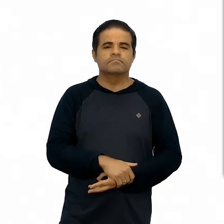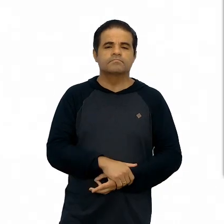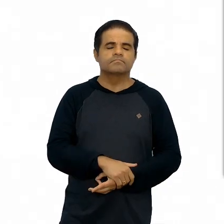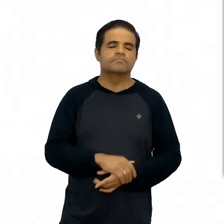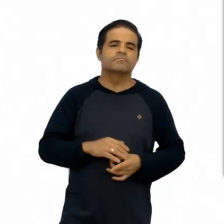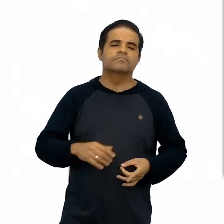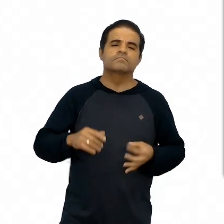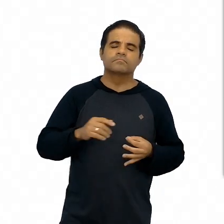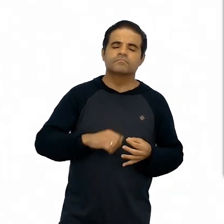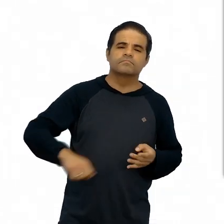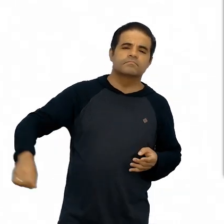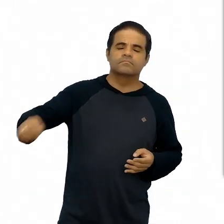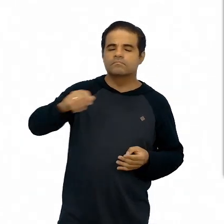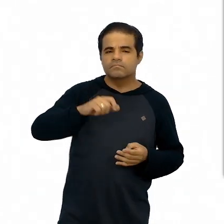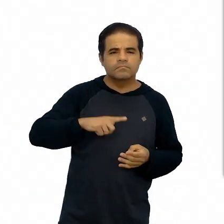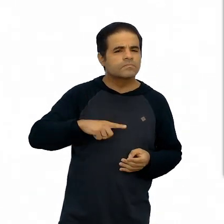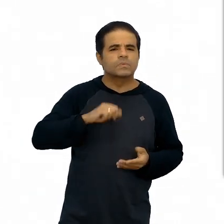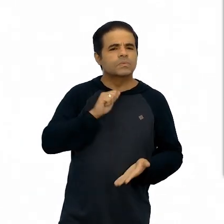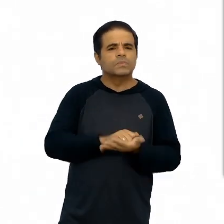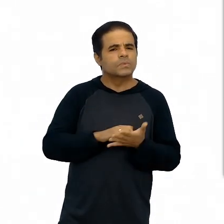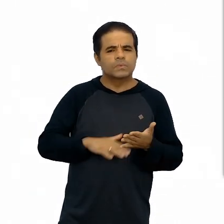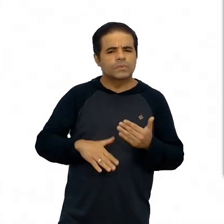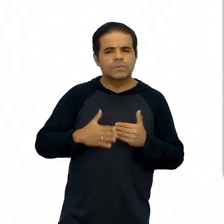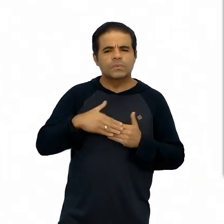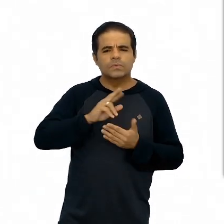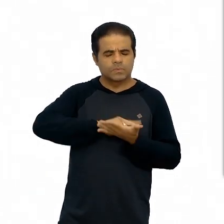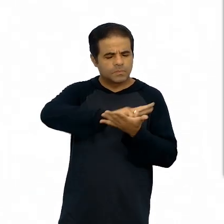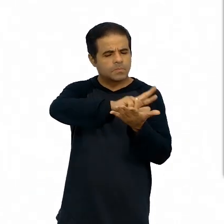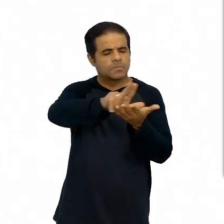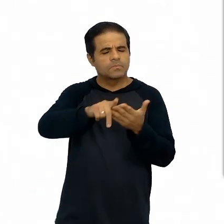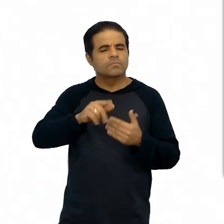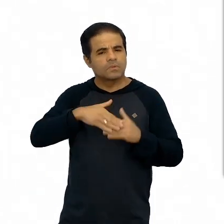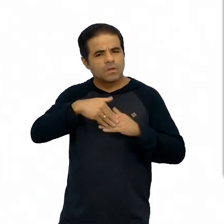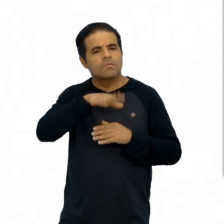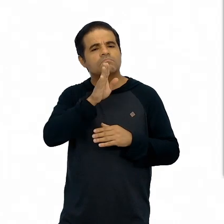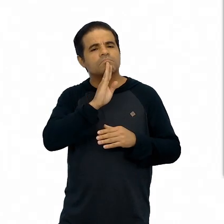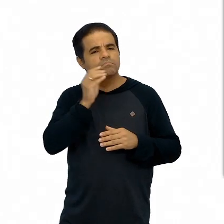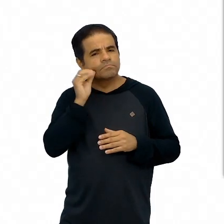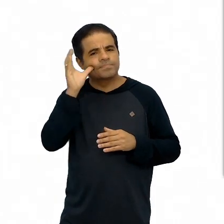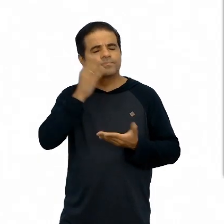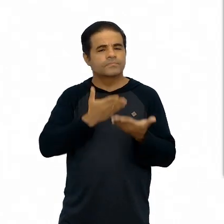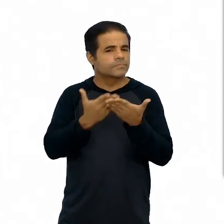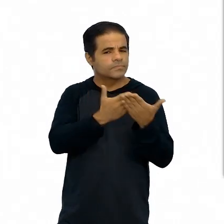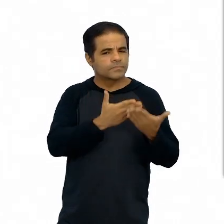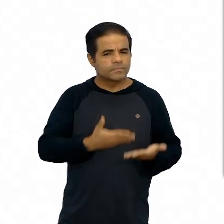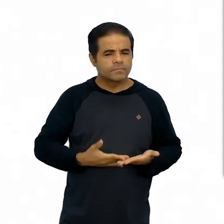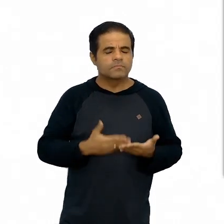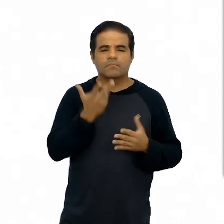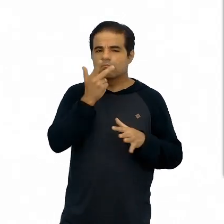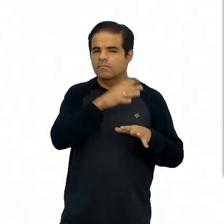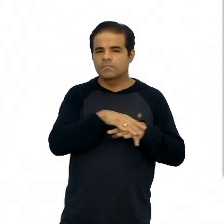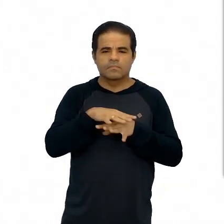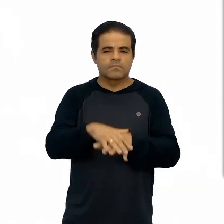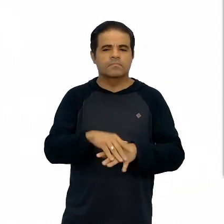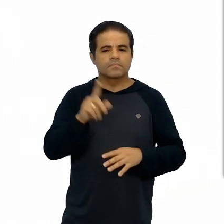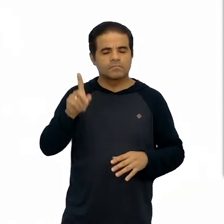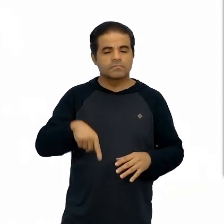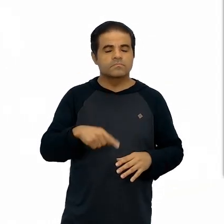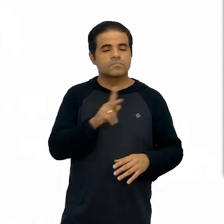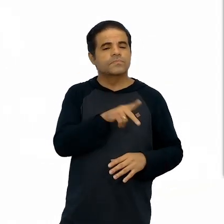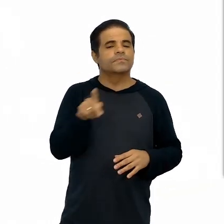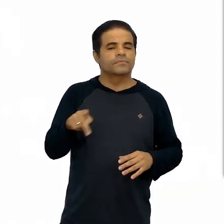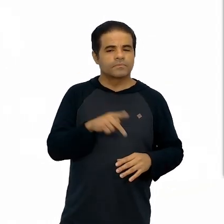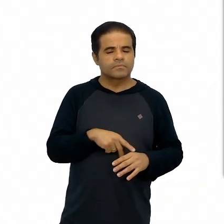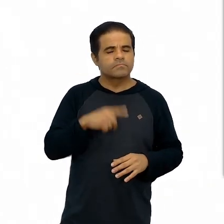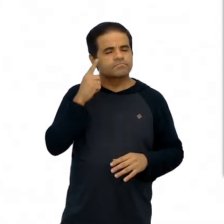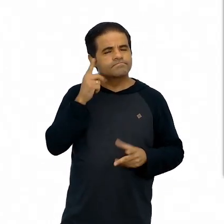Nessa atividade, o que pode caracterizar o conhecimento sobre os estudantes e a matemática é quando o